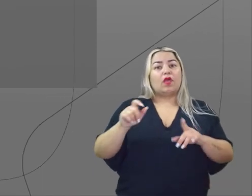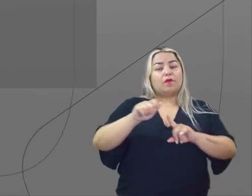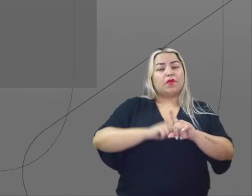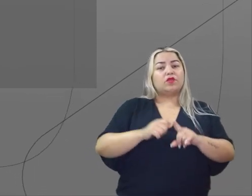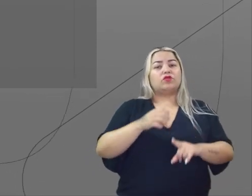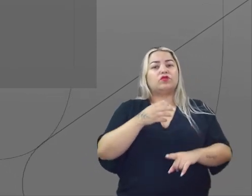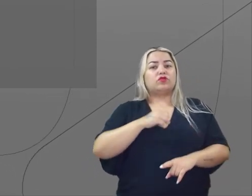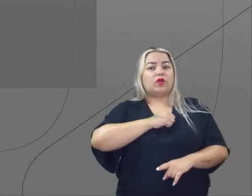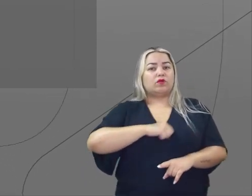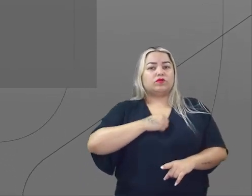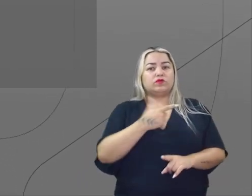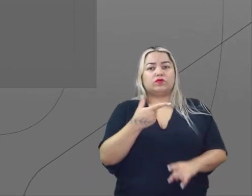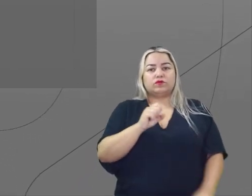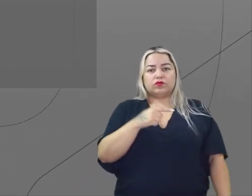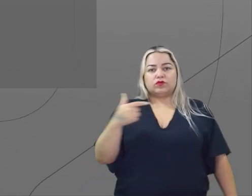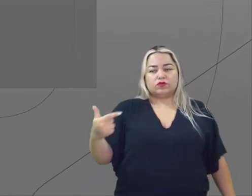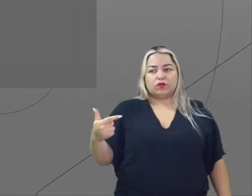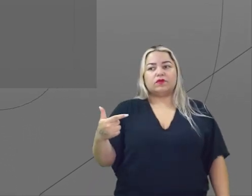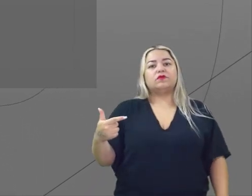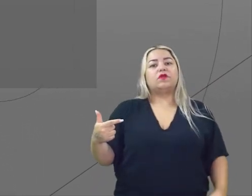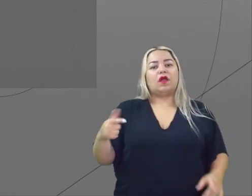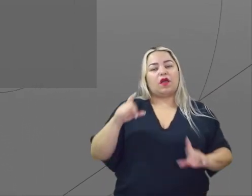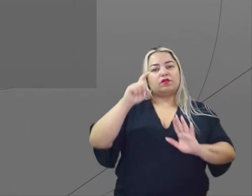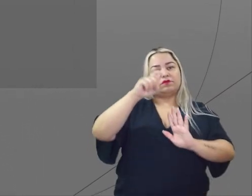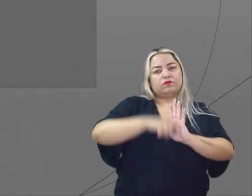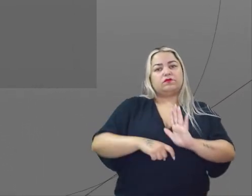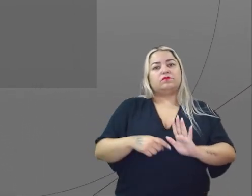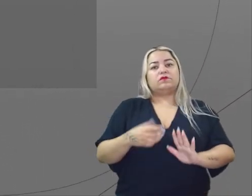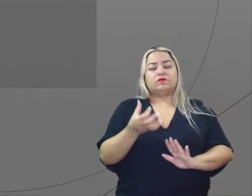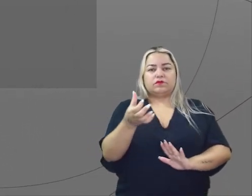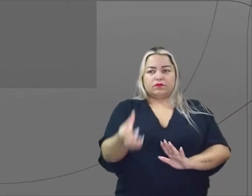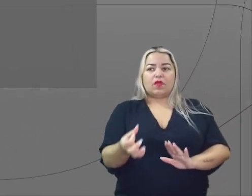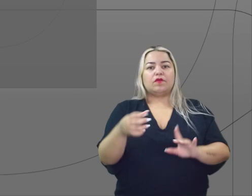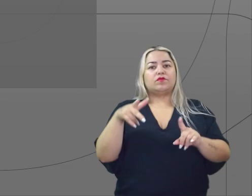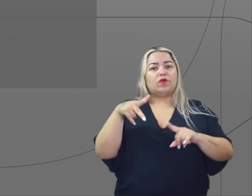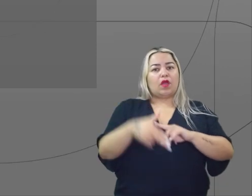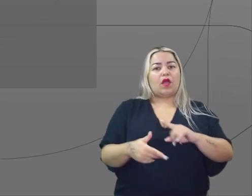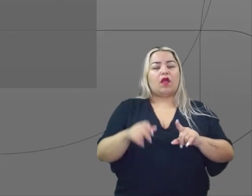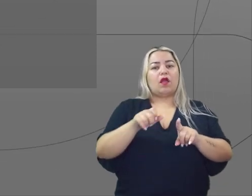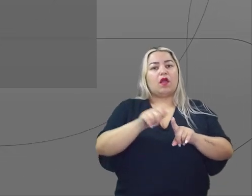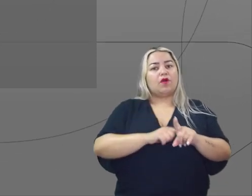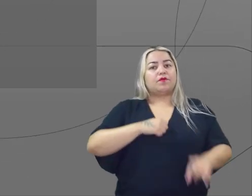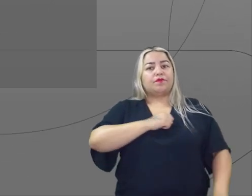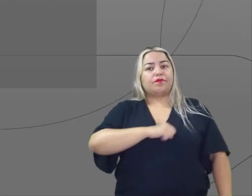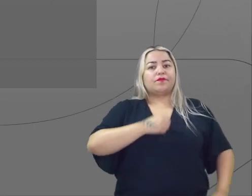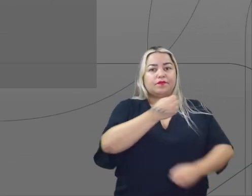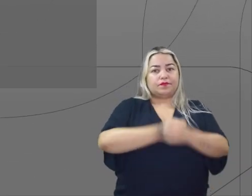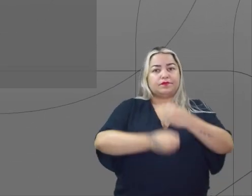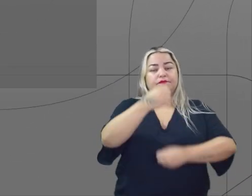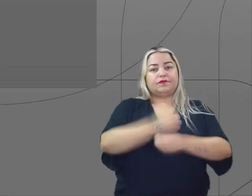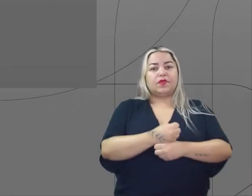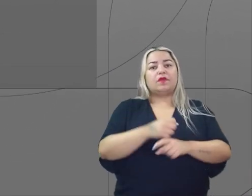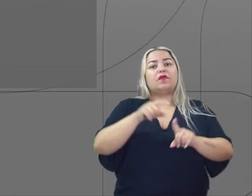13,75% entre agosto de 2021 e agosto de 2022, a taxa teve 6 cortes seguidos entre agosto